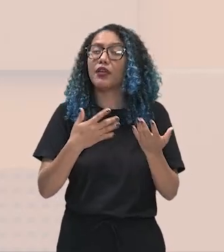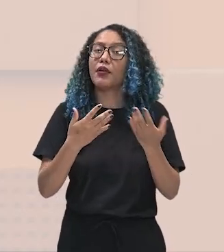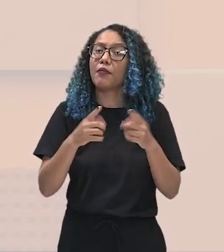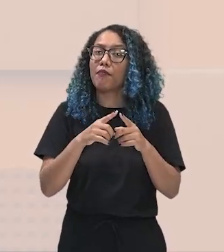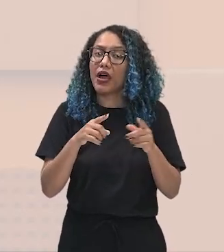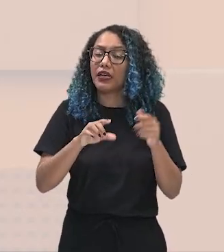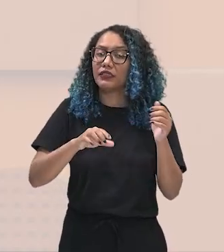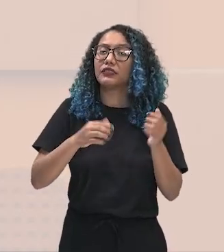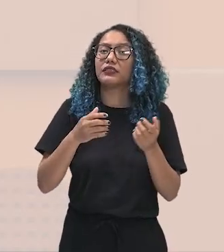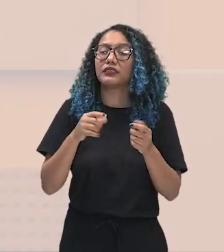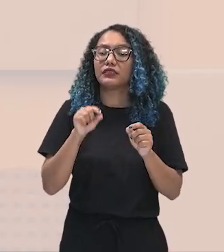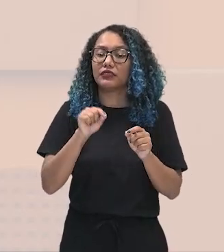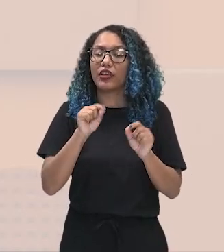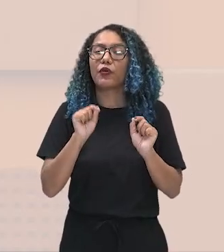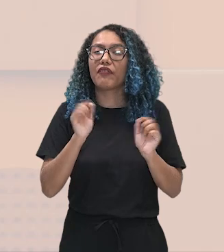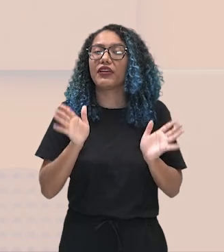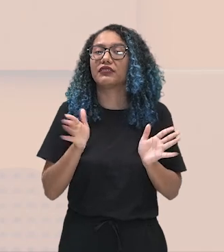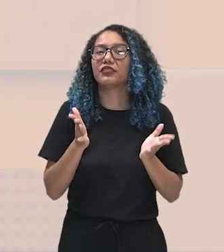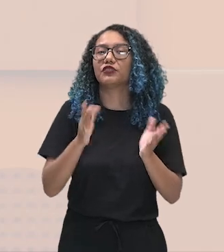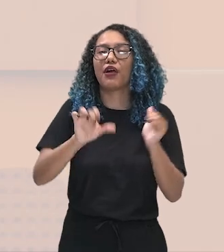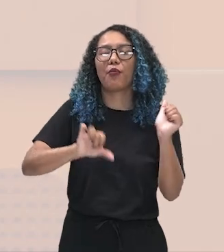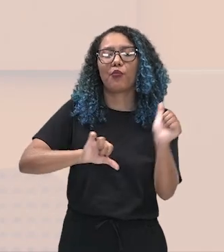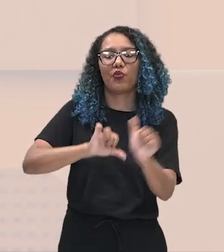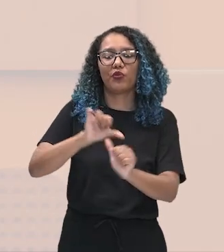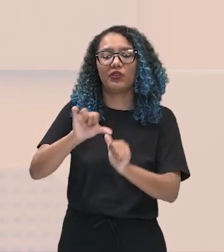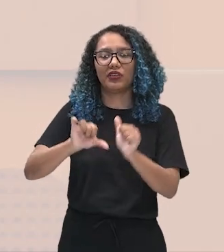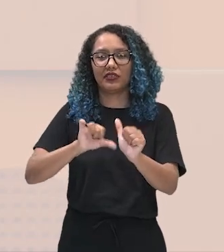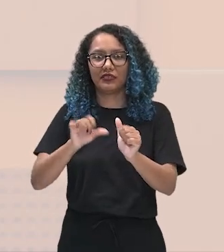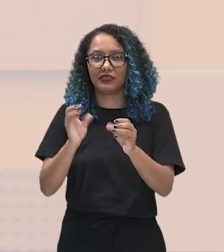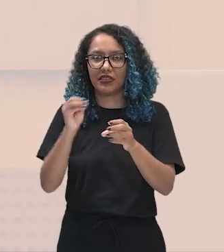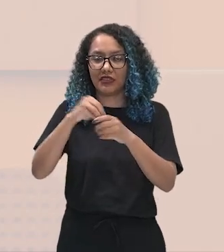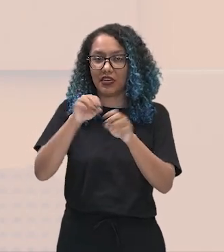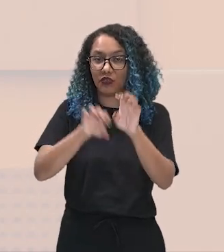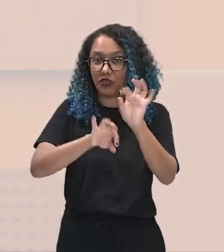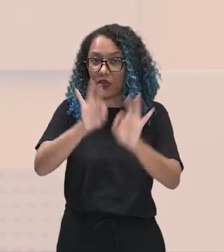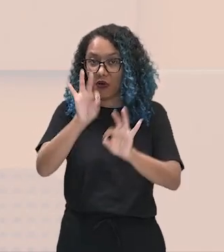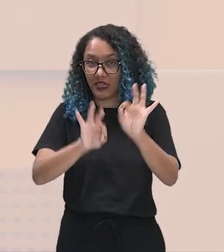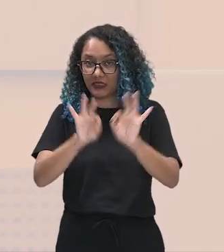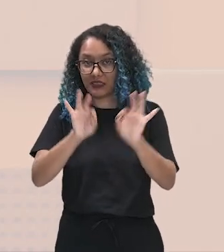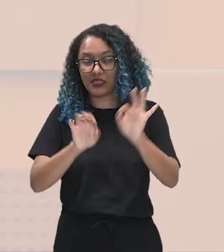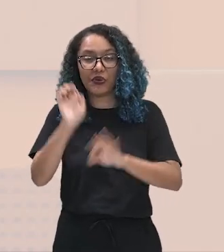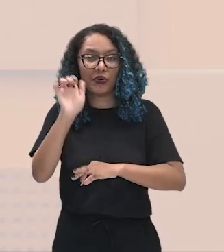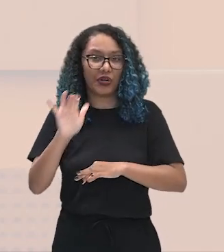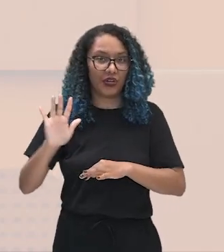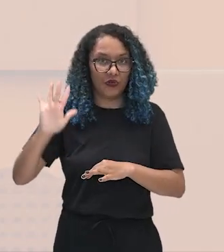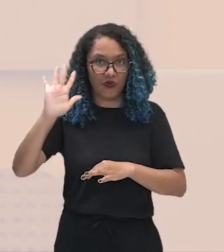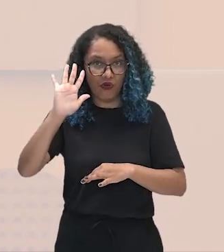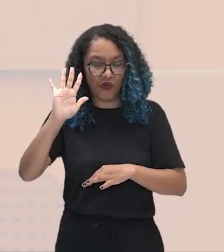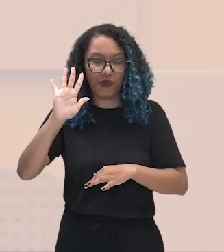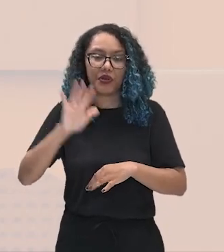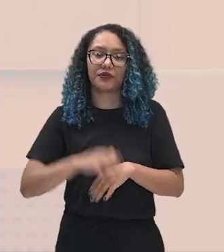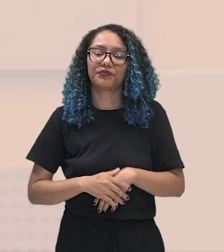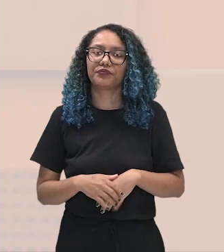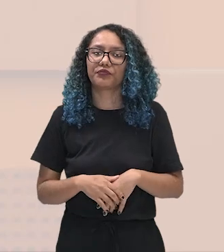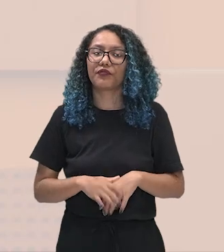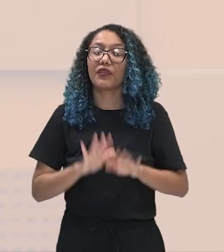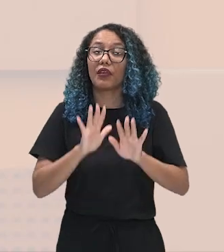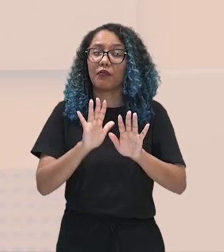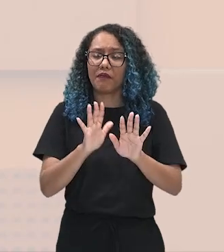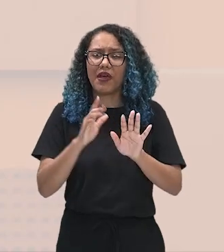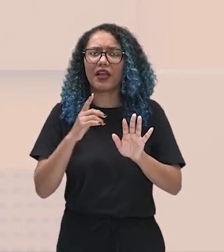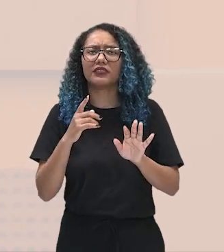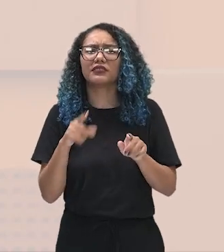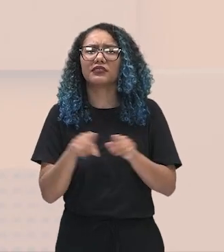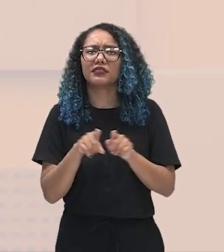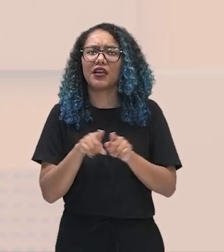ali toda a estrutura da Europa que a gente conhecia até então. Mas vamos ver também mudanças ocorrendo